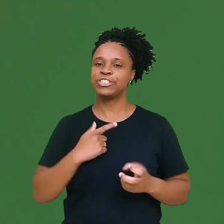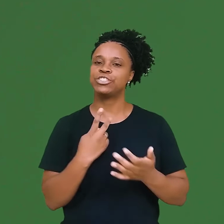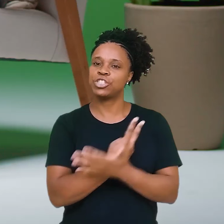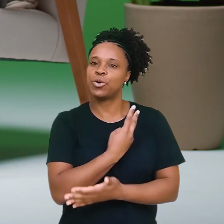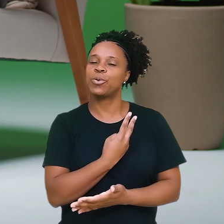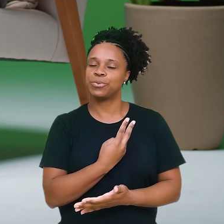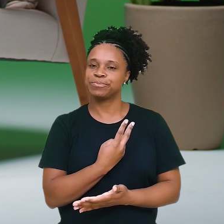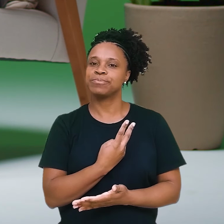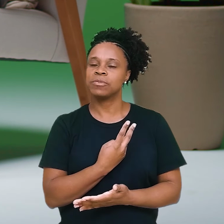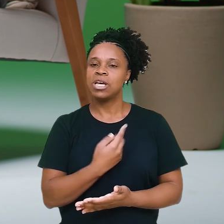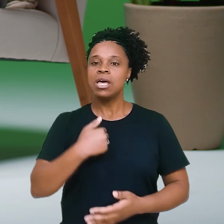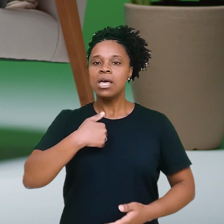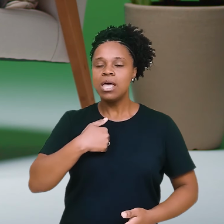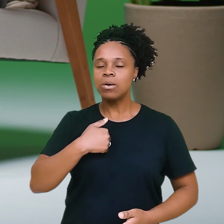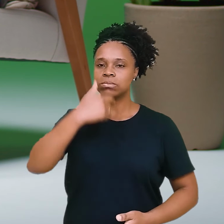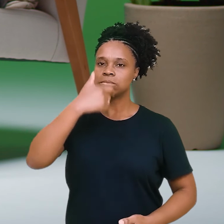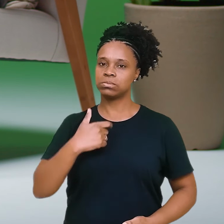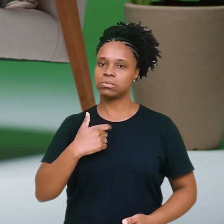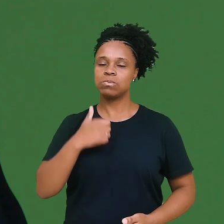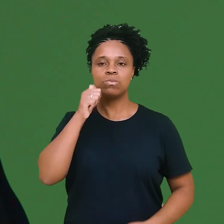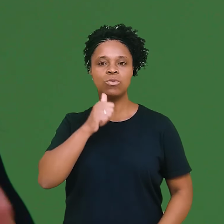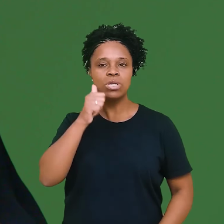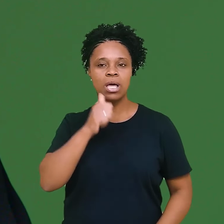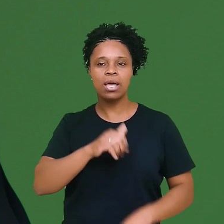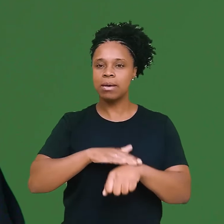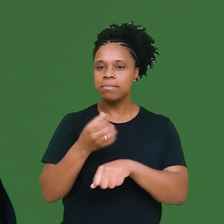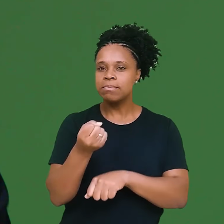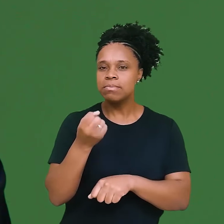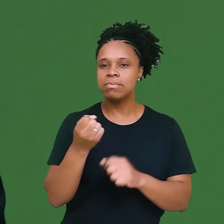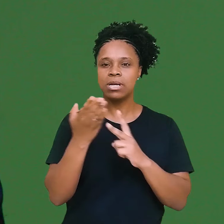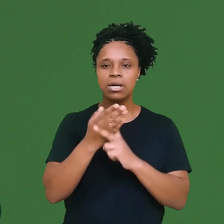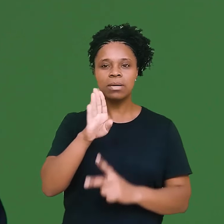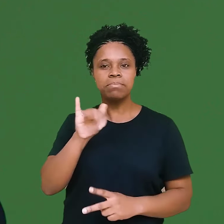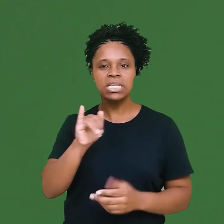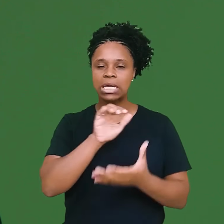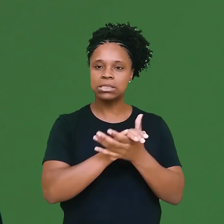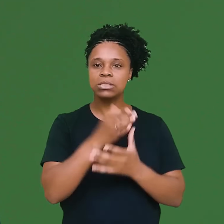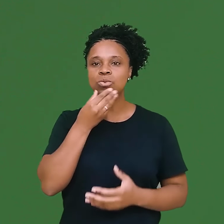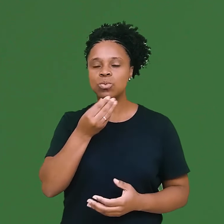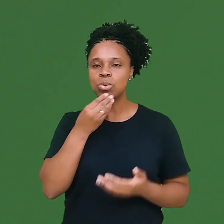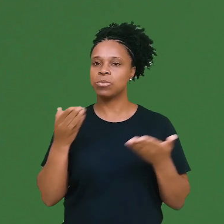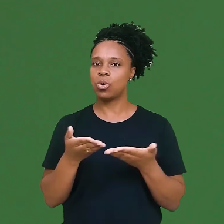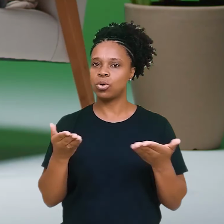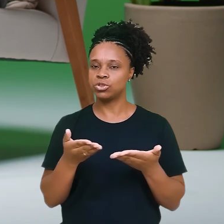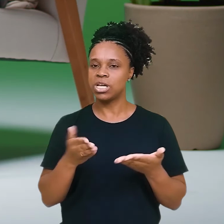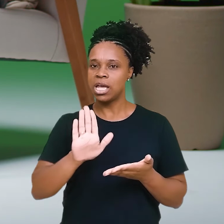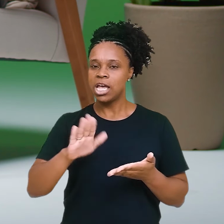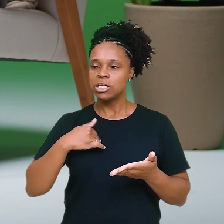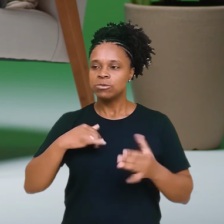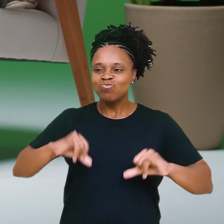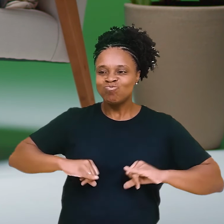algum momento. Então eu acho que eu, Luísa, enquanto mulher branca, bissexual e casada com um homem hoje, que